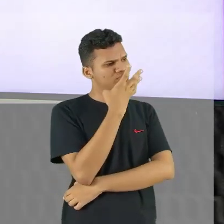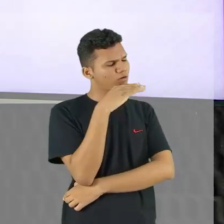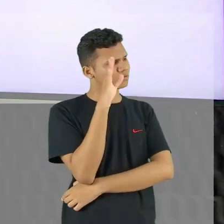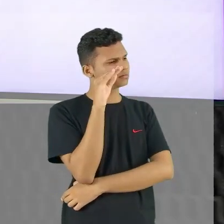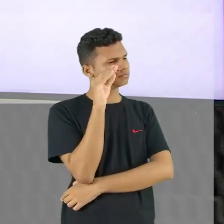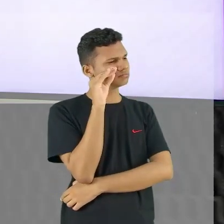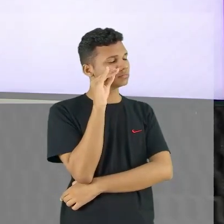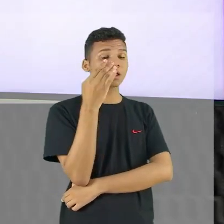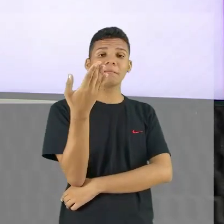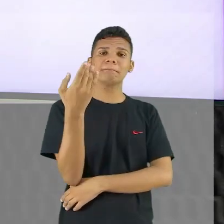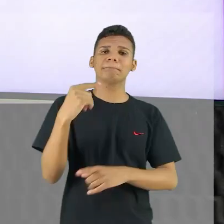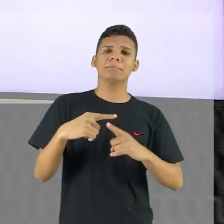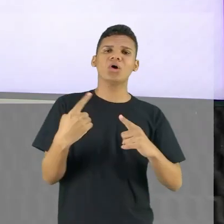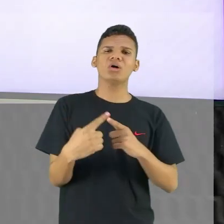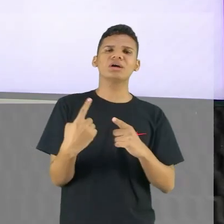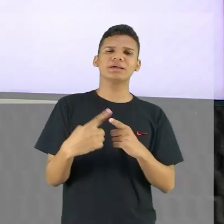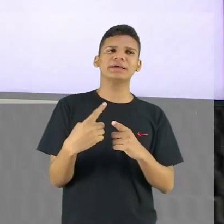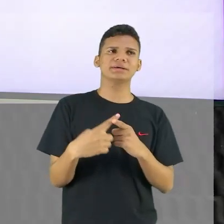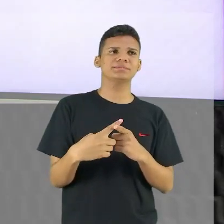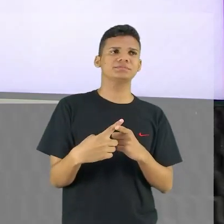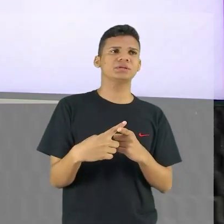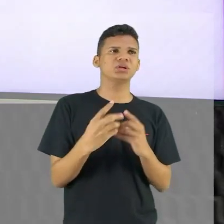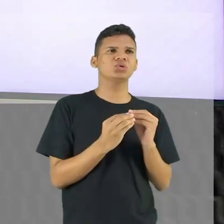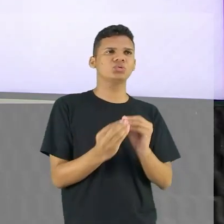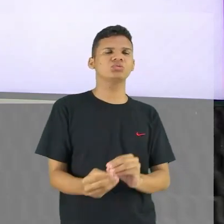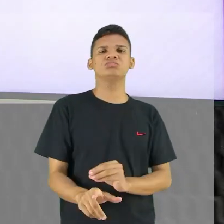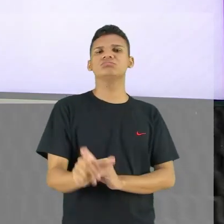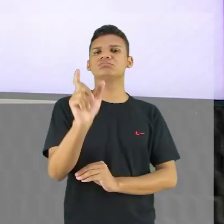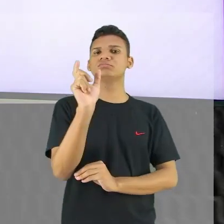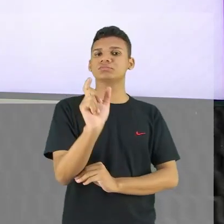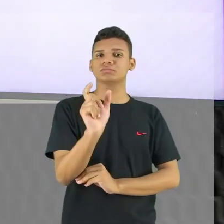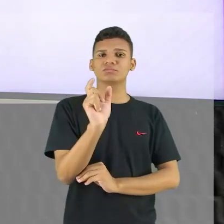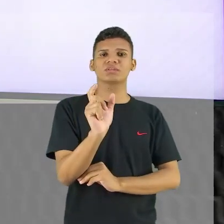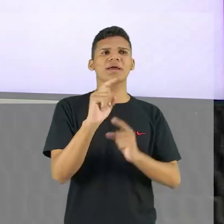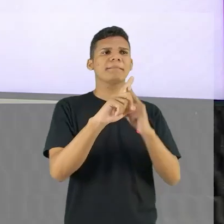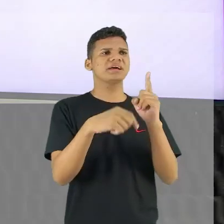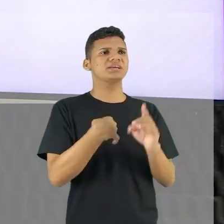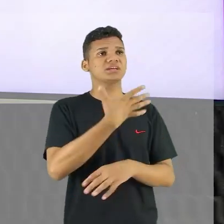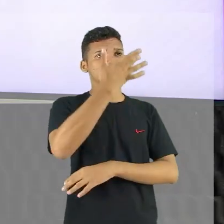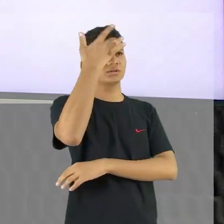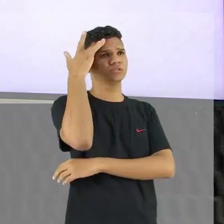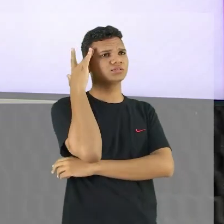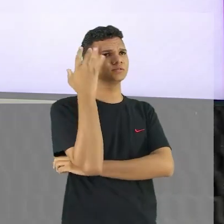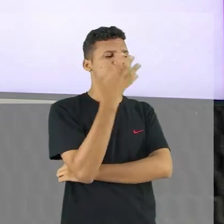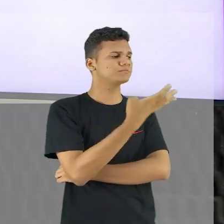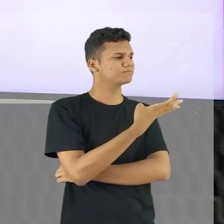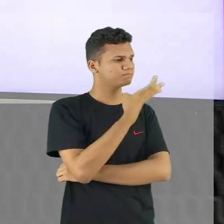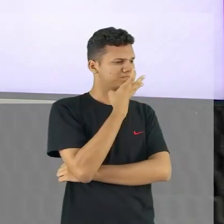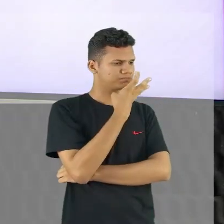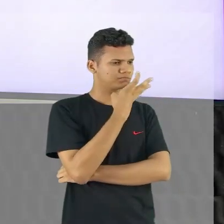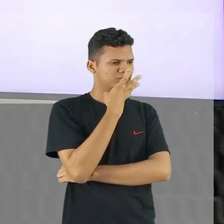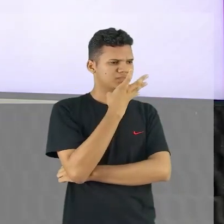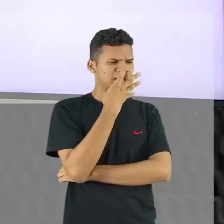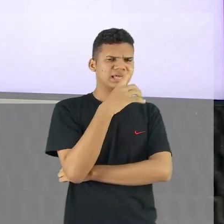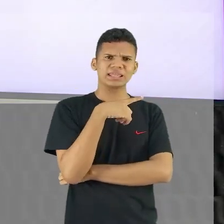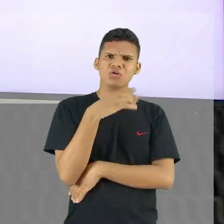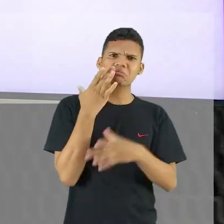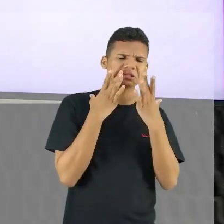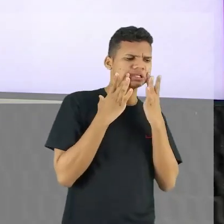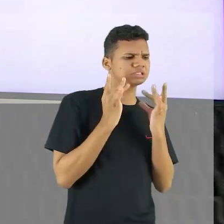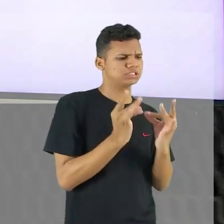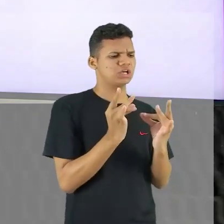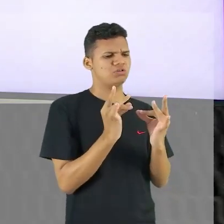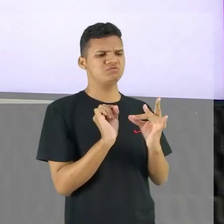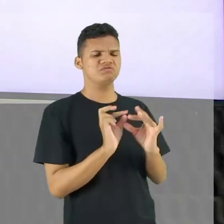porque ela trouxe um elemento que para muitos despertou uma